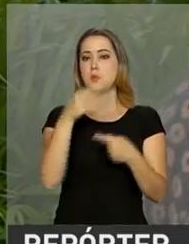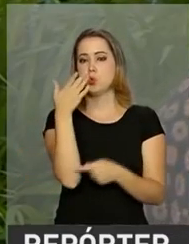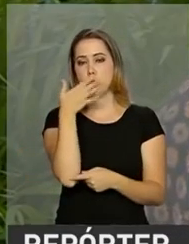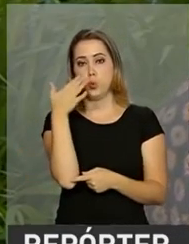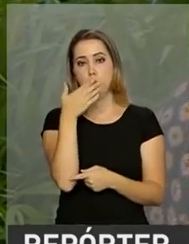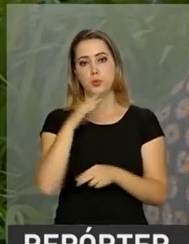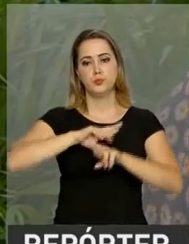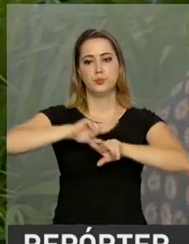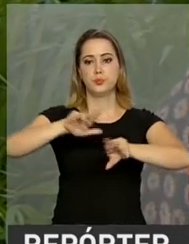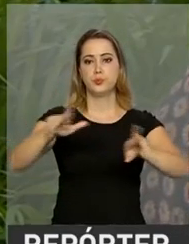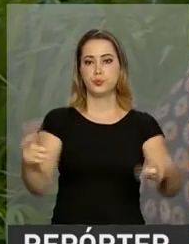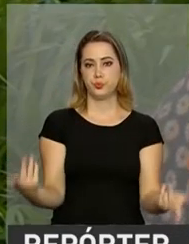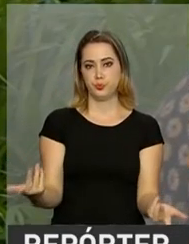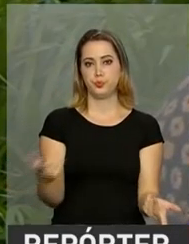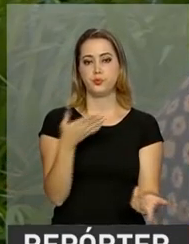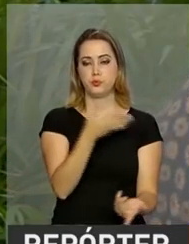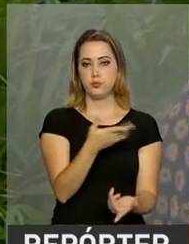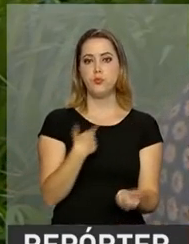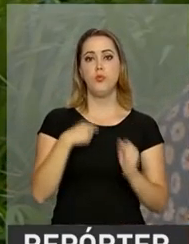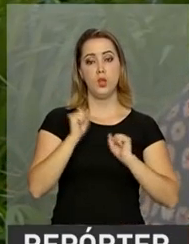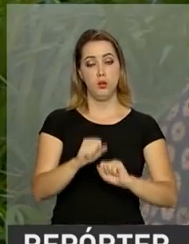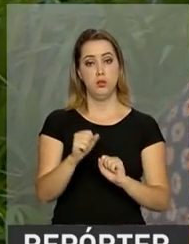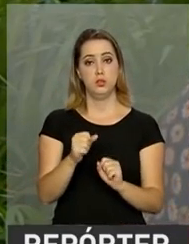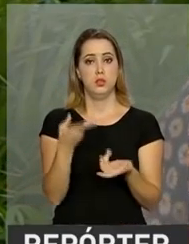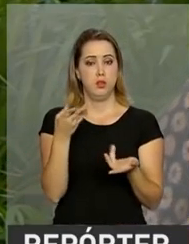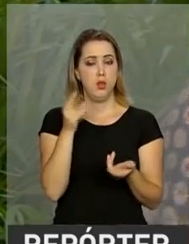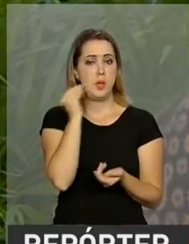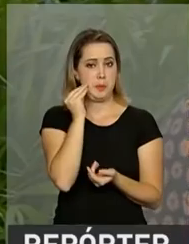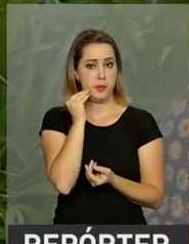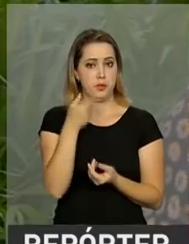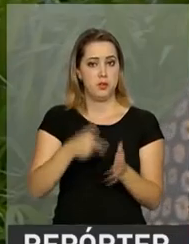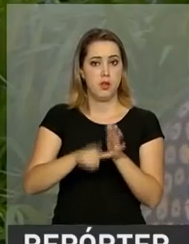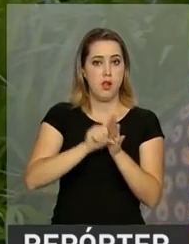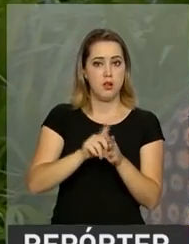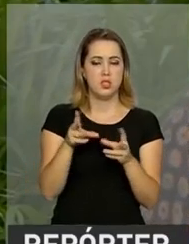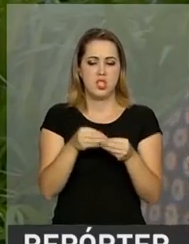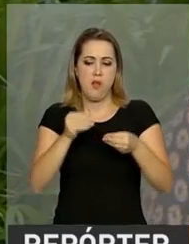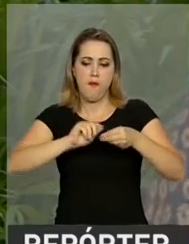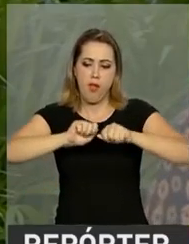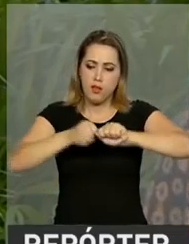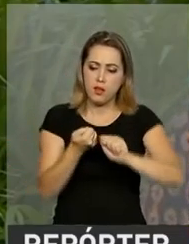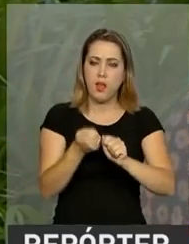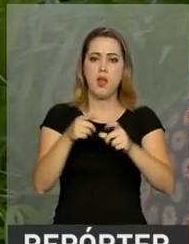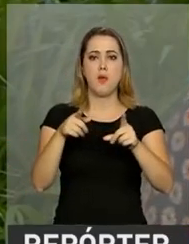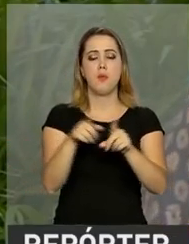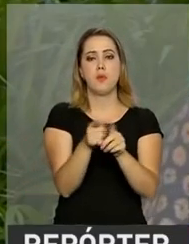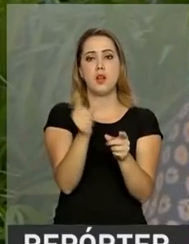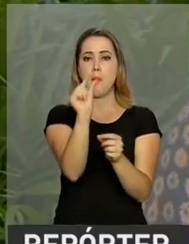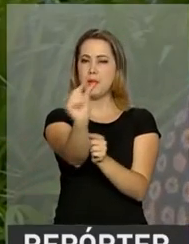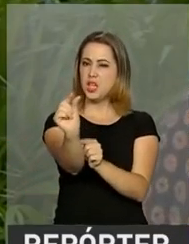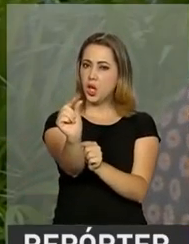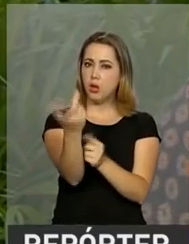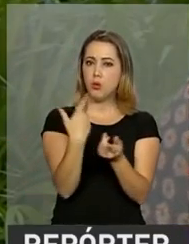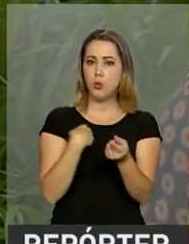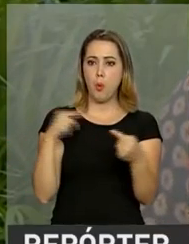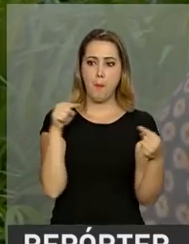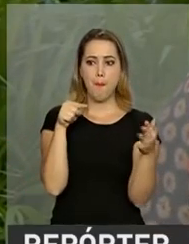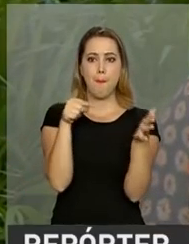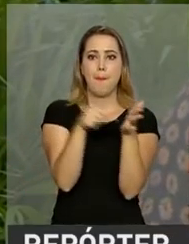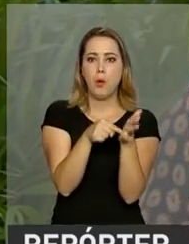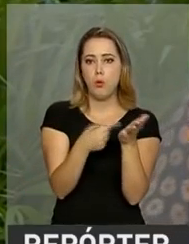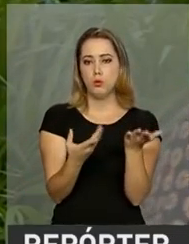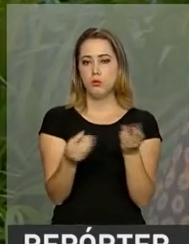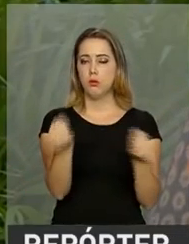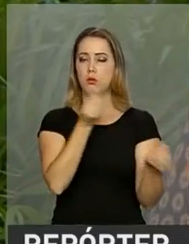garantia mínima de que o produto foi testado quanto aação torção partes pequenas pontas perigosas